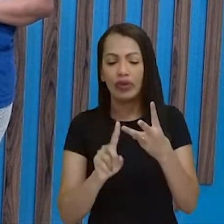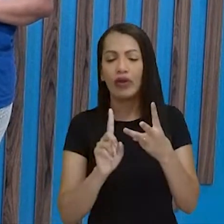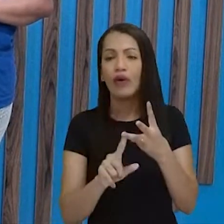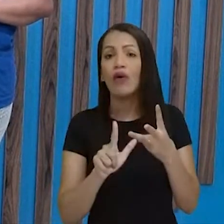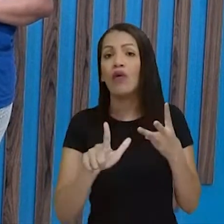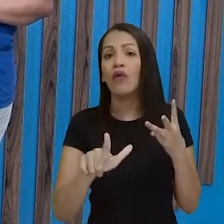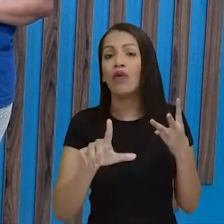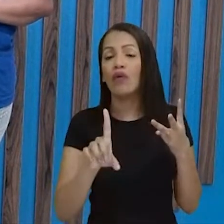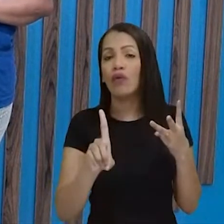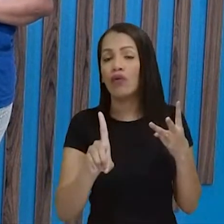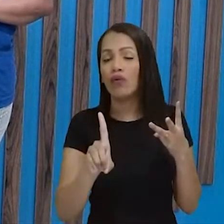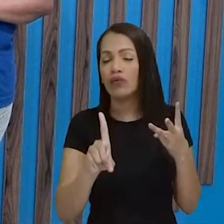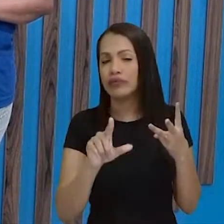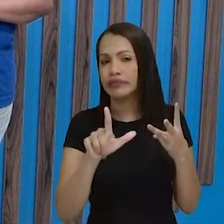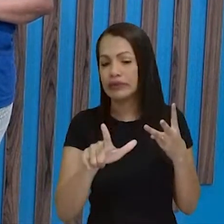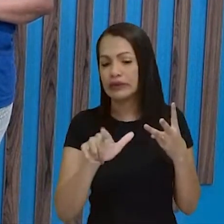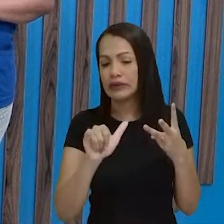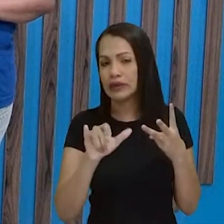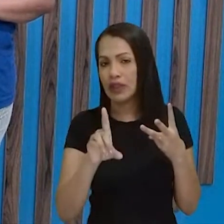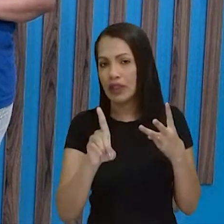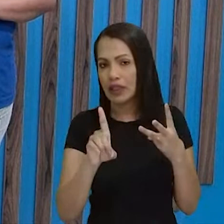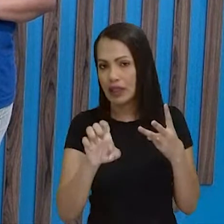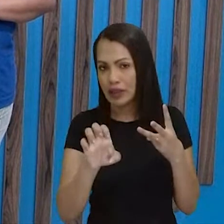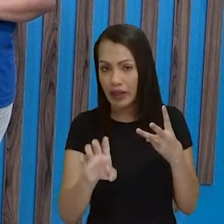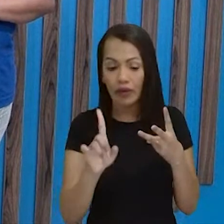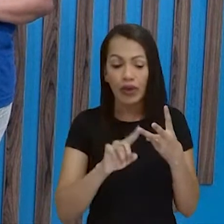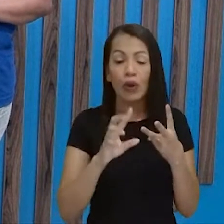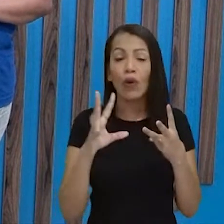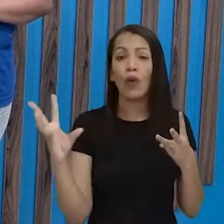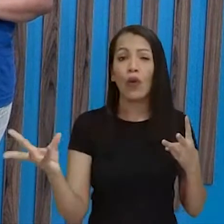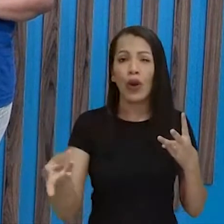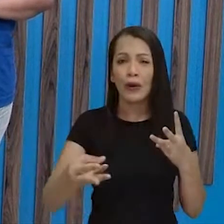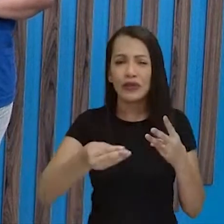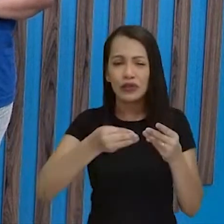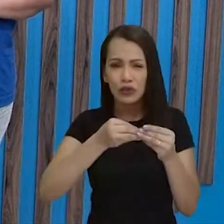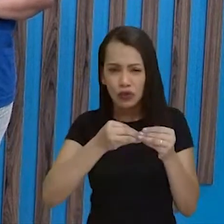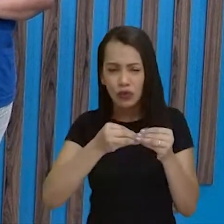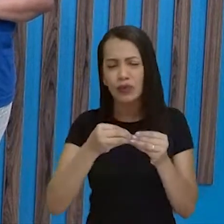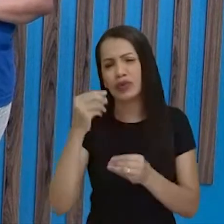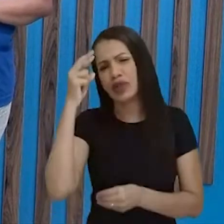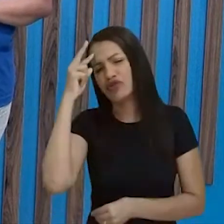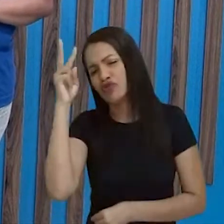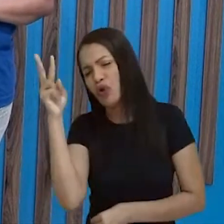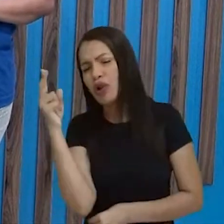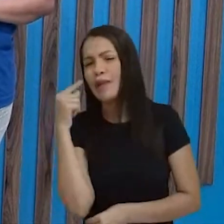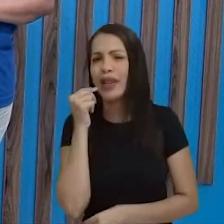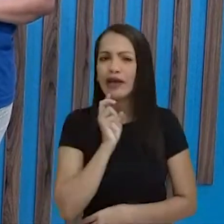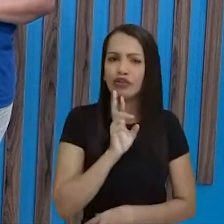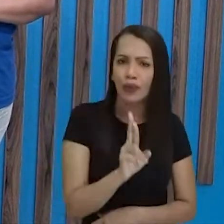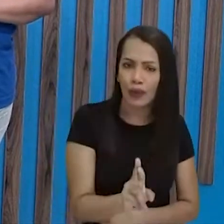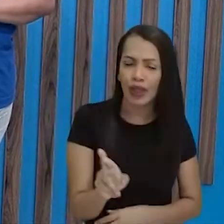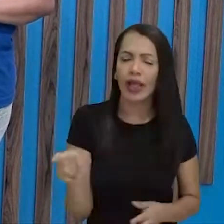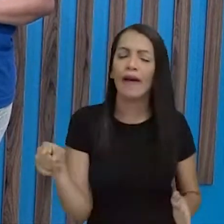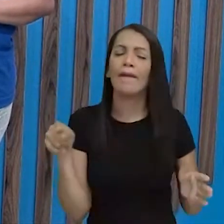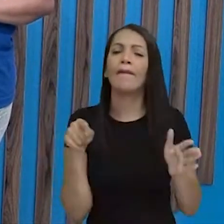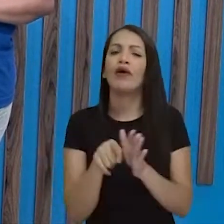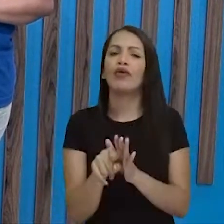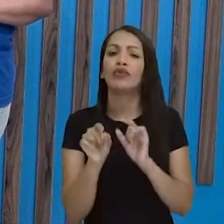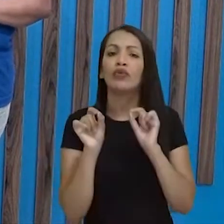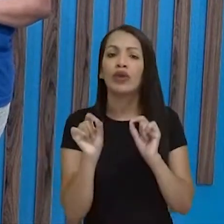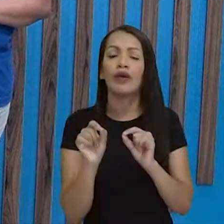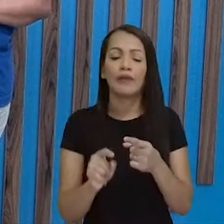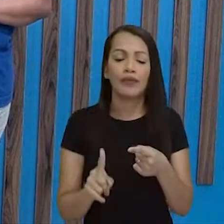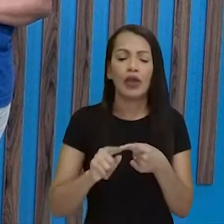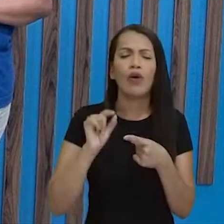história, da notícia, para poder responder aquelas perguntinhas. O que, como, quando, por quê.